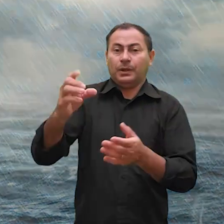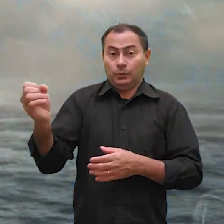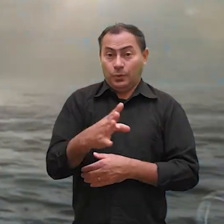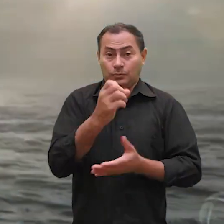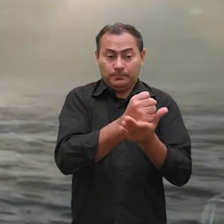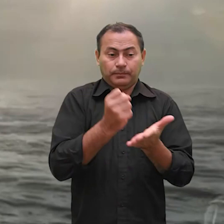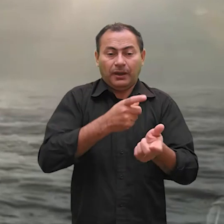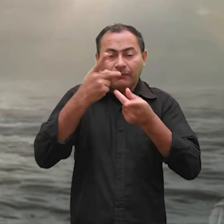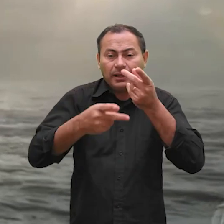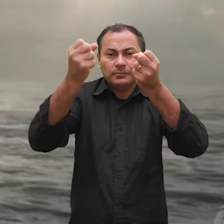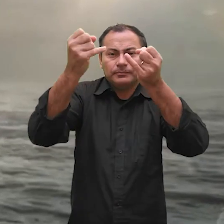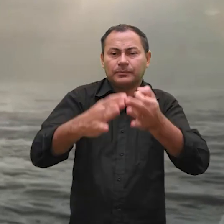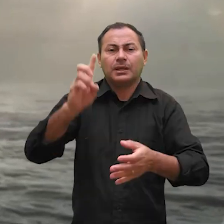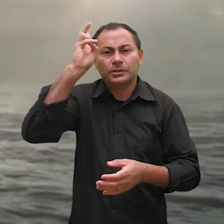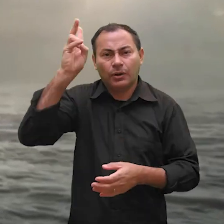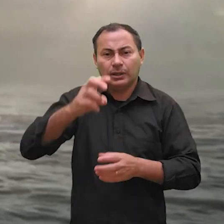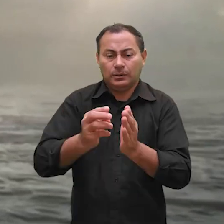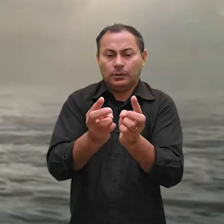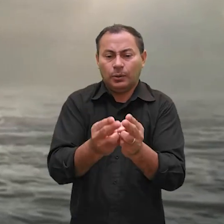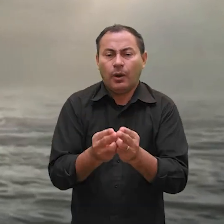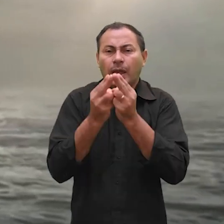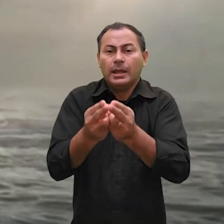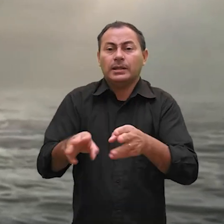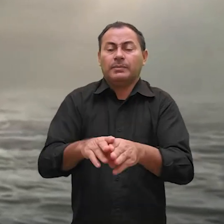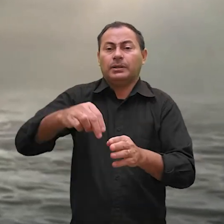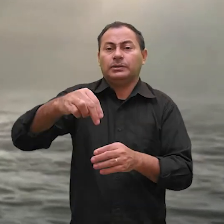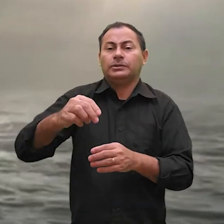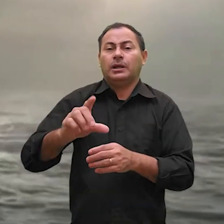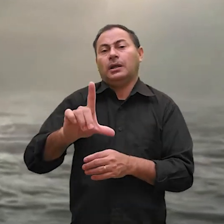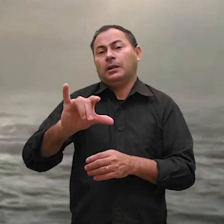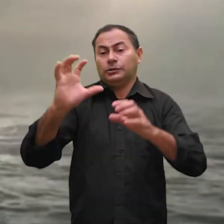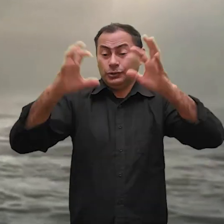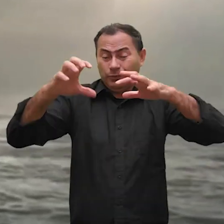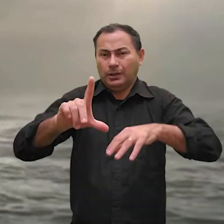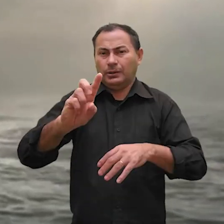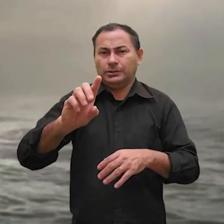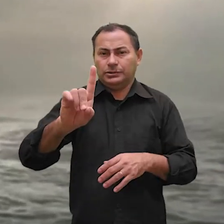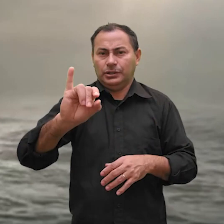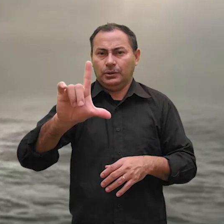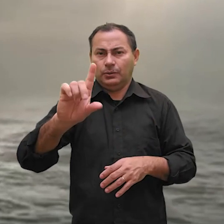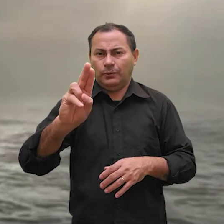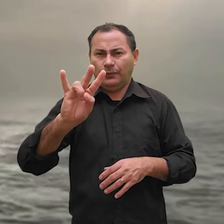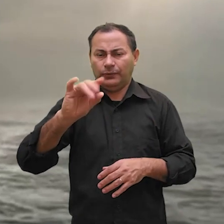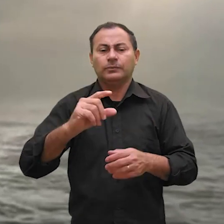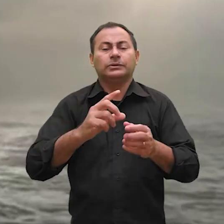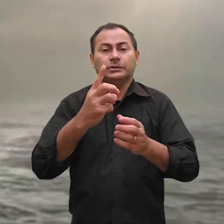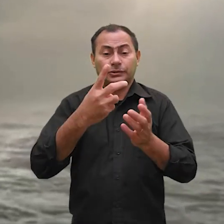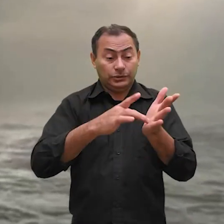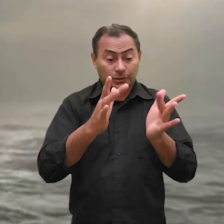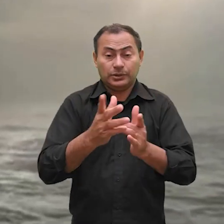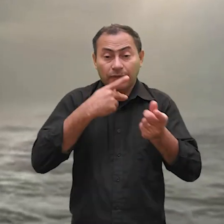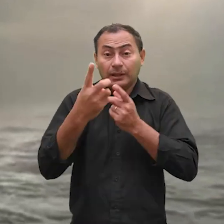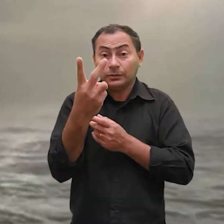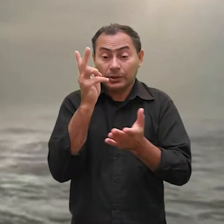O Novo Testamento nos fornece um comentário sobre a história de Noé e o dilúvio. Jesus toca nesse assunto 2 vezes. Ele faz uma comparação